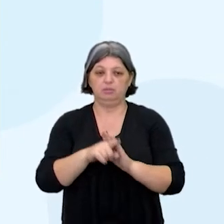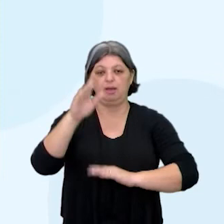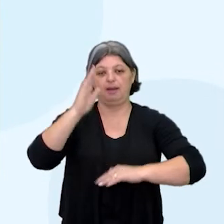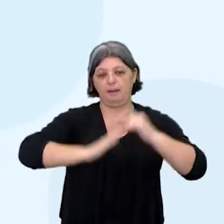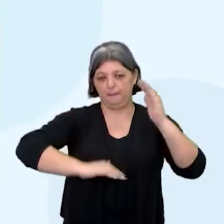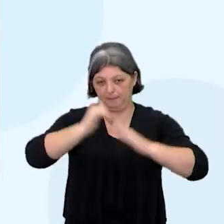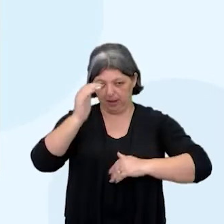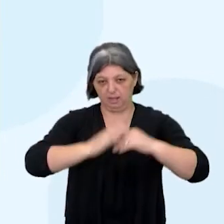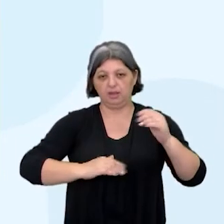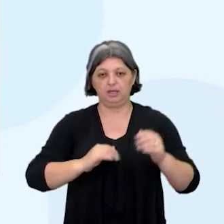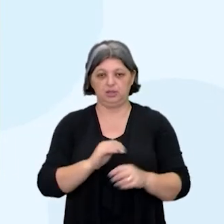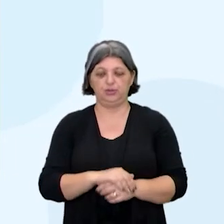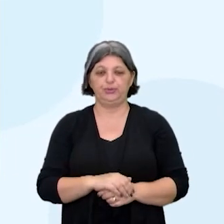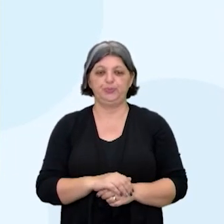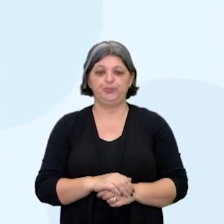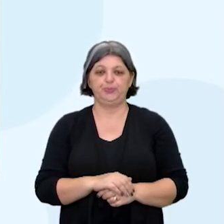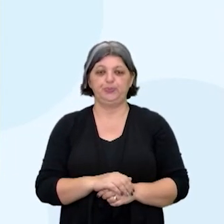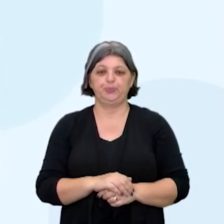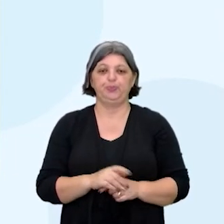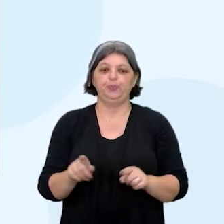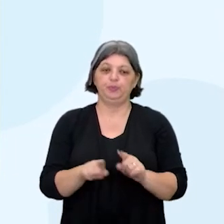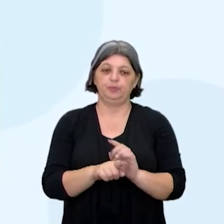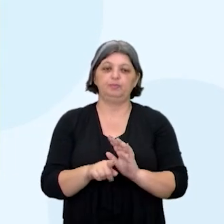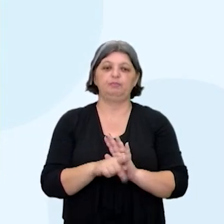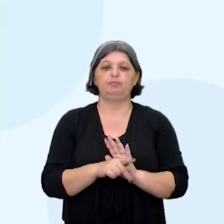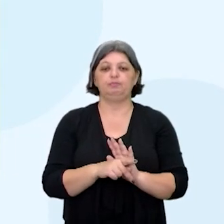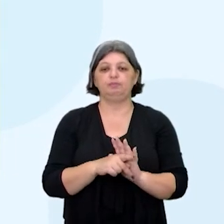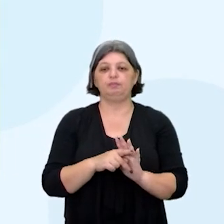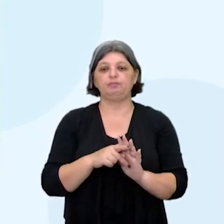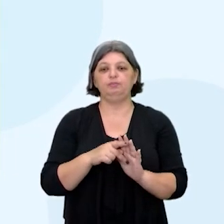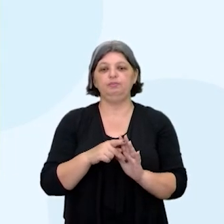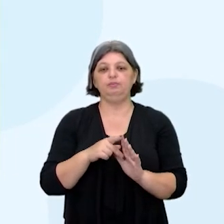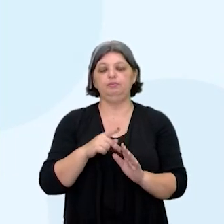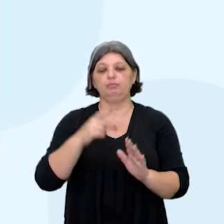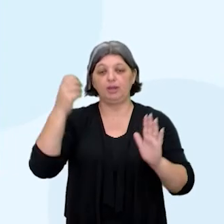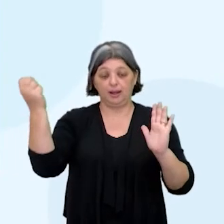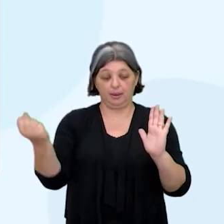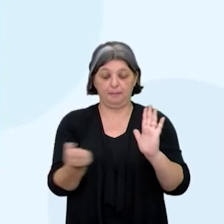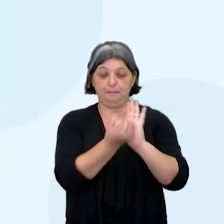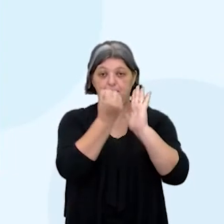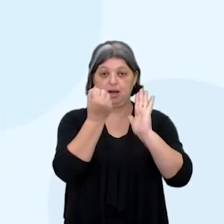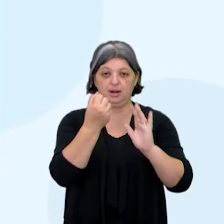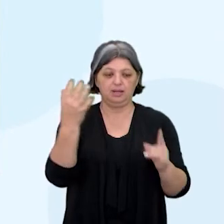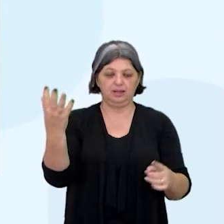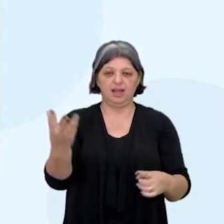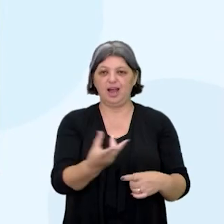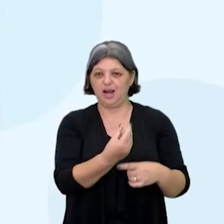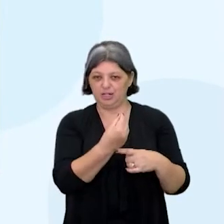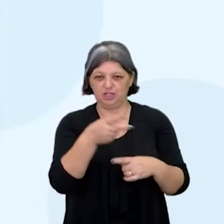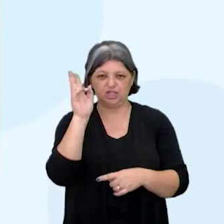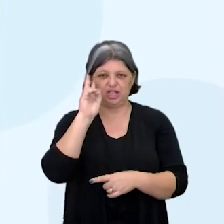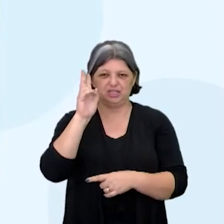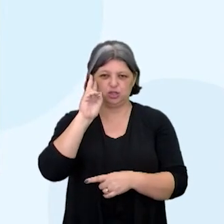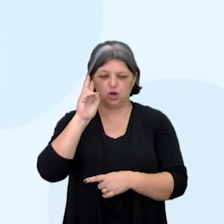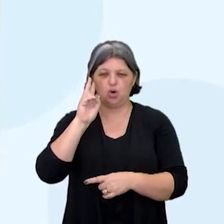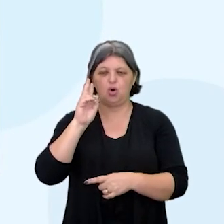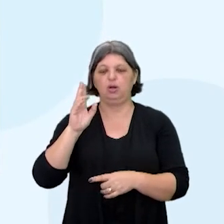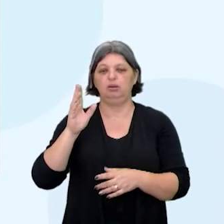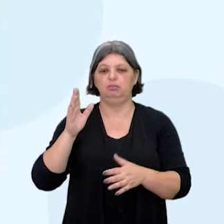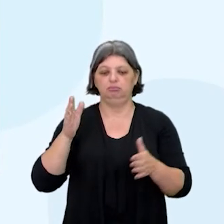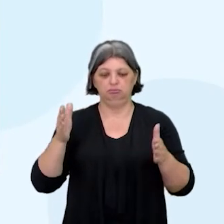também de apropriar-se, né, do patrimônio artístico em diferentes tempos, né,